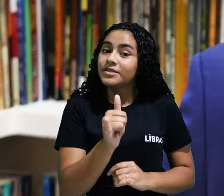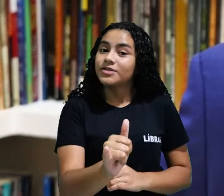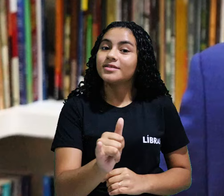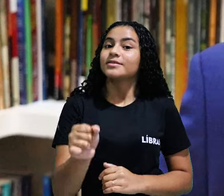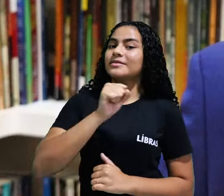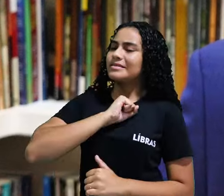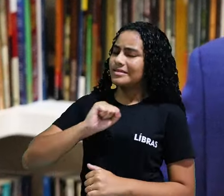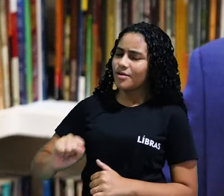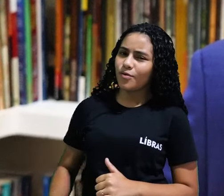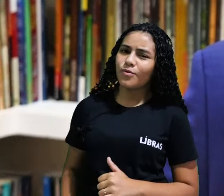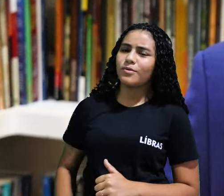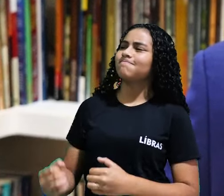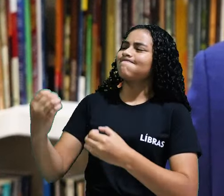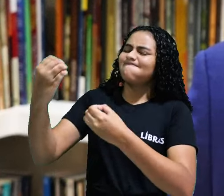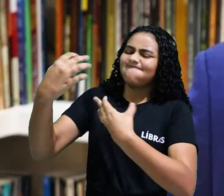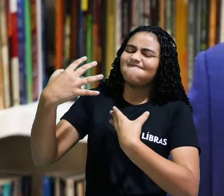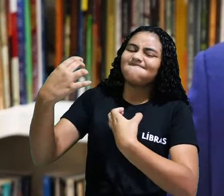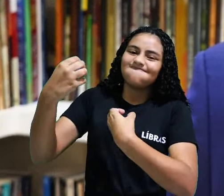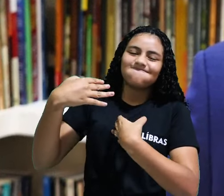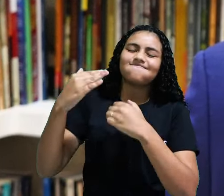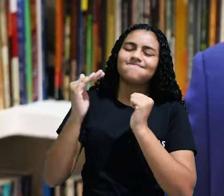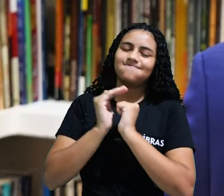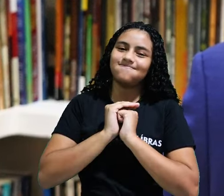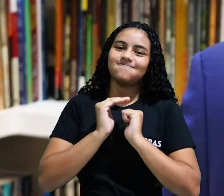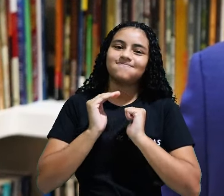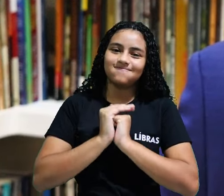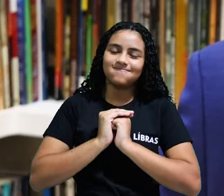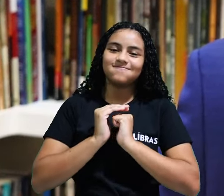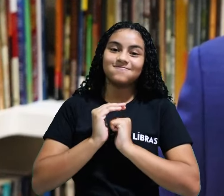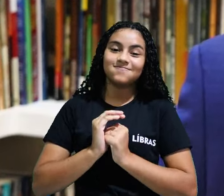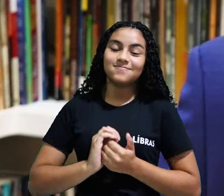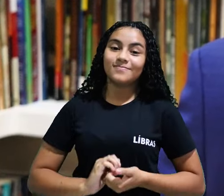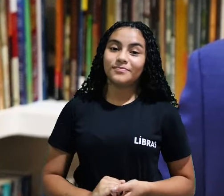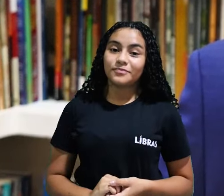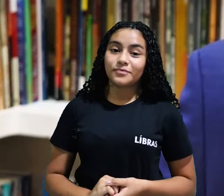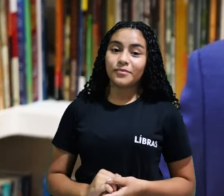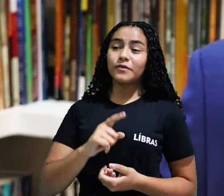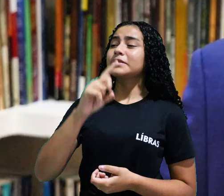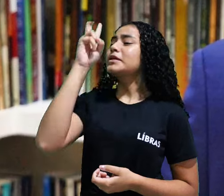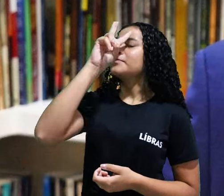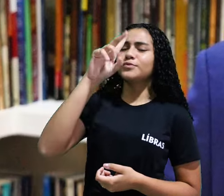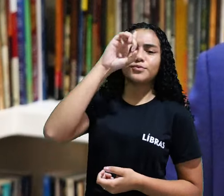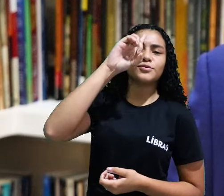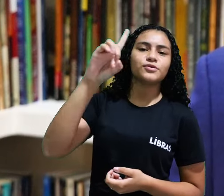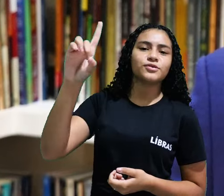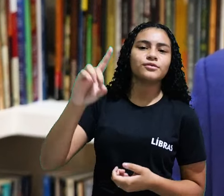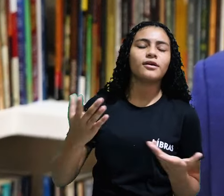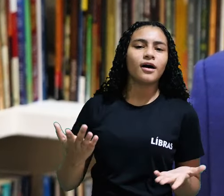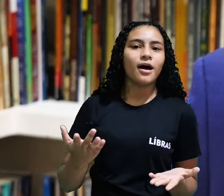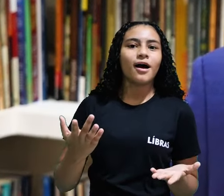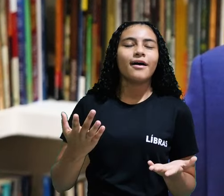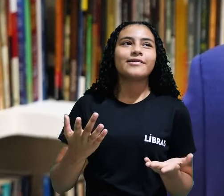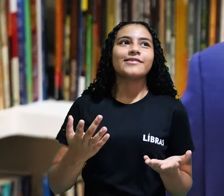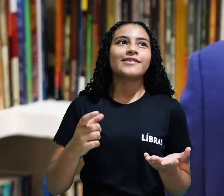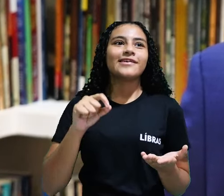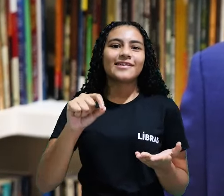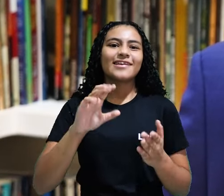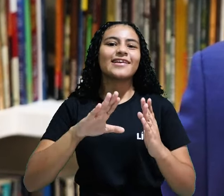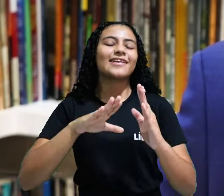disse: Senhor, ensine-nos a orar. Você lembra do dia de sua matrícula na